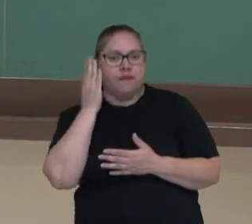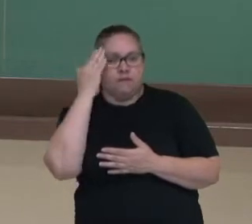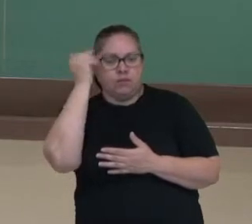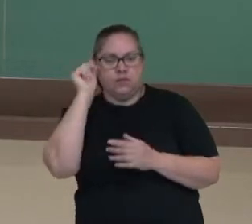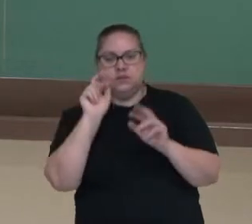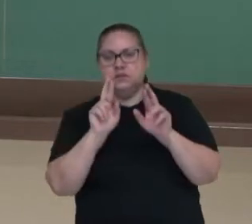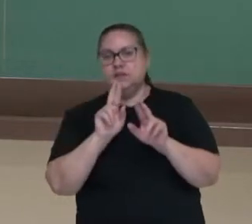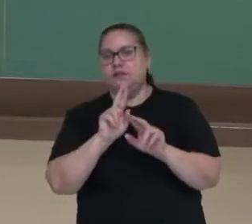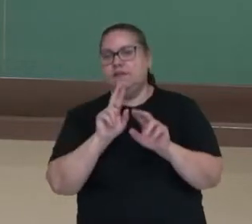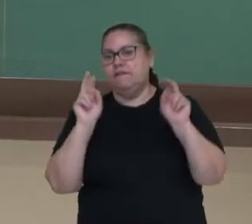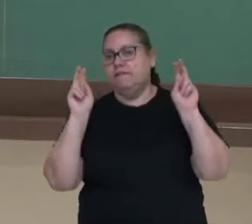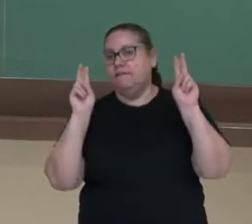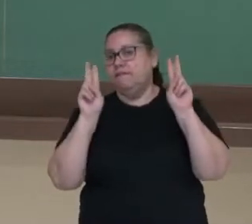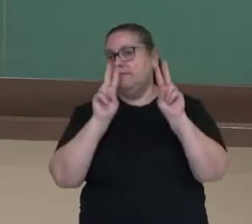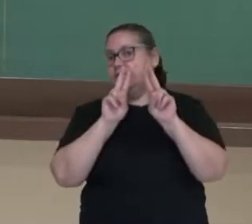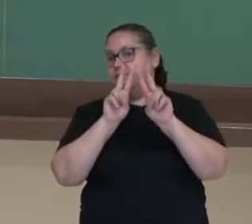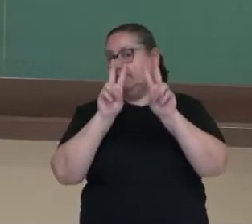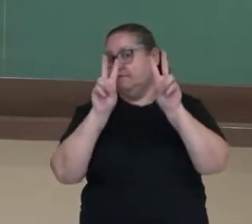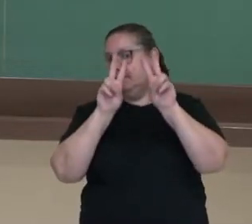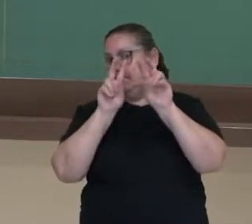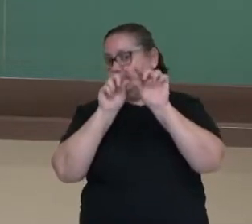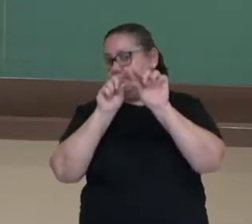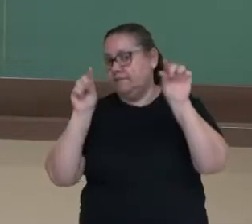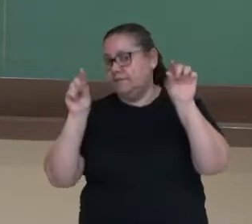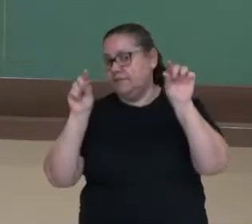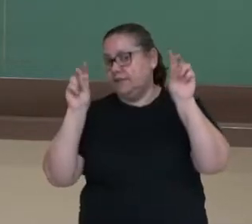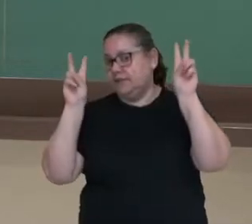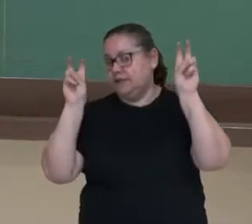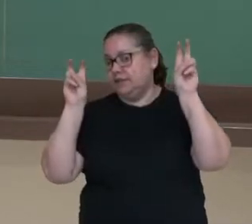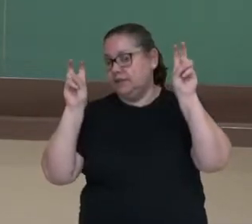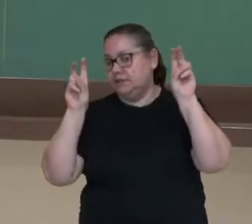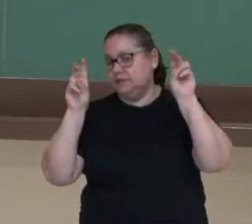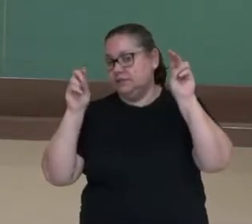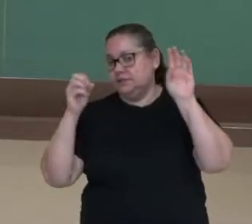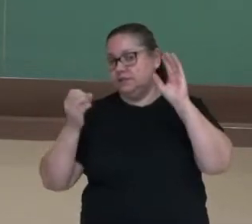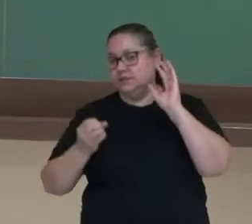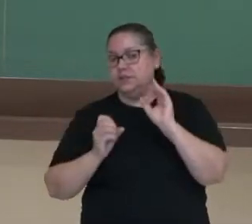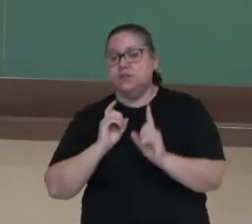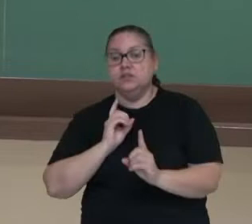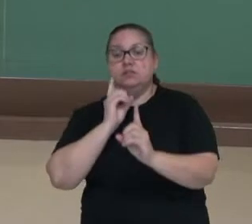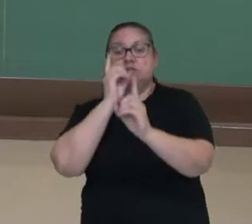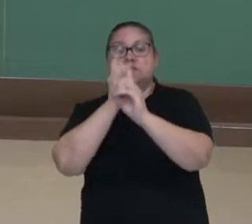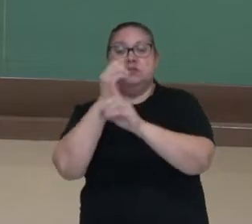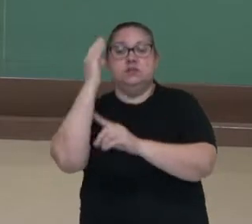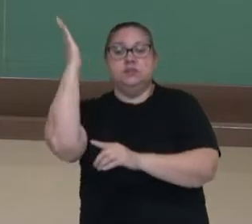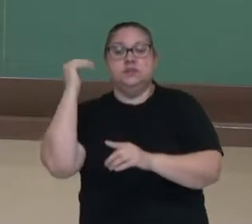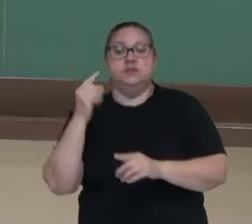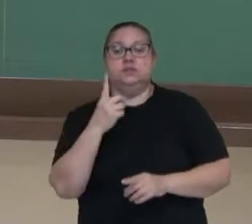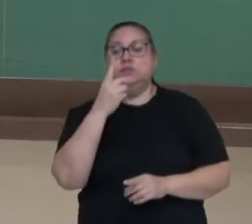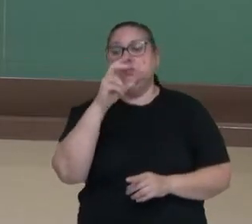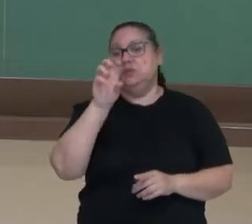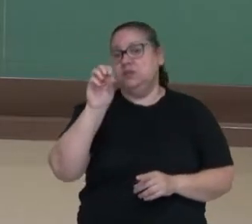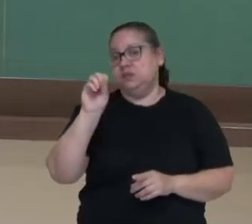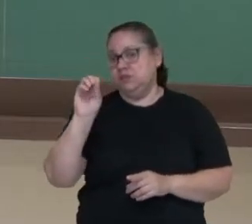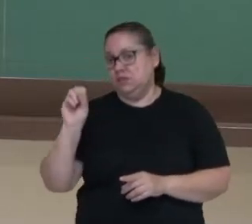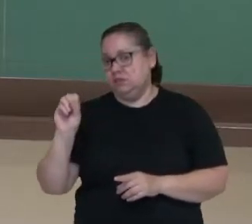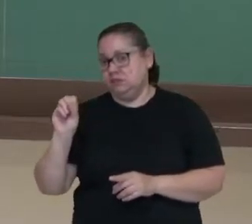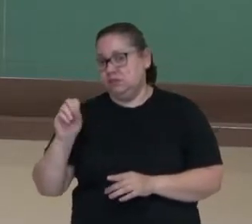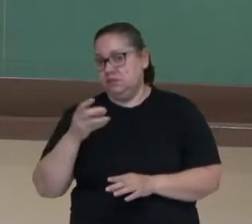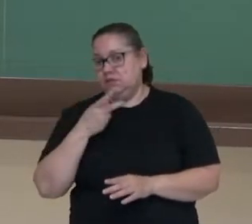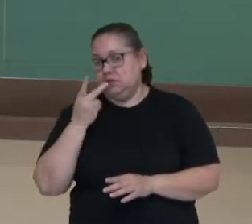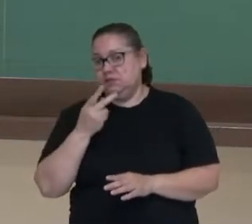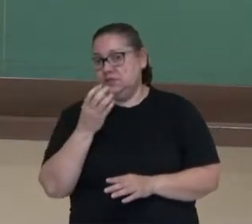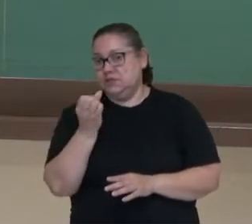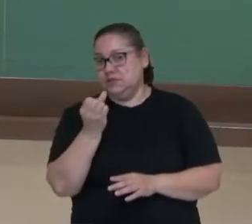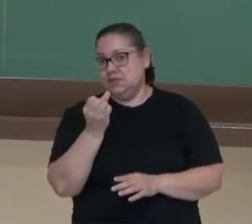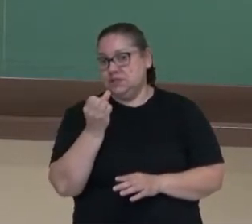frase descobrimento do Brasil em 1500. Nós estamos falando de 6 anos antes, gente. É muito tempo. Aliás, poxa vida,